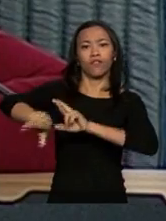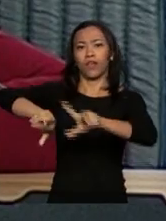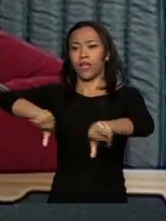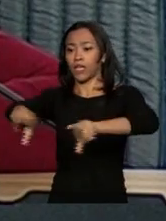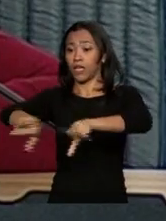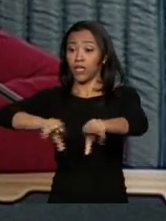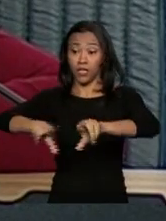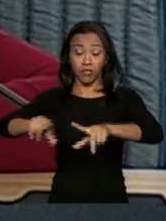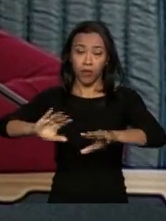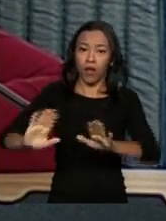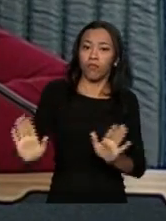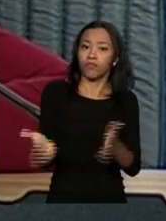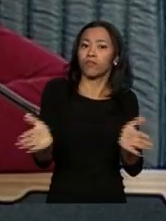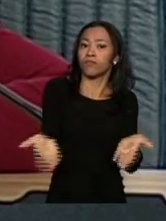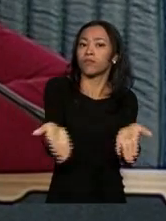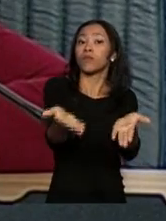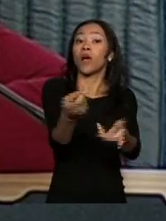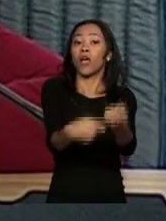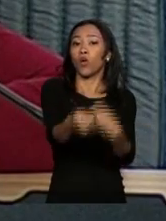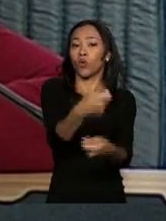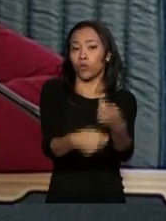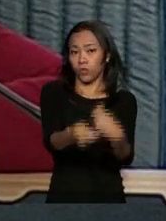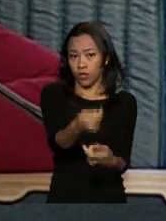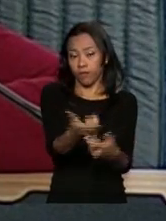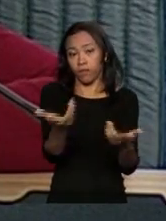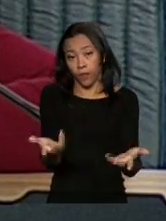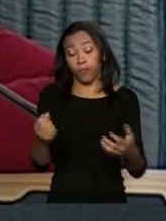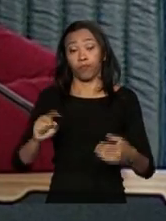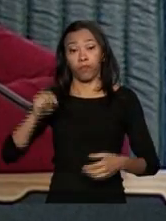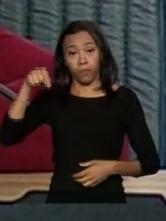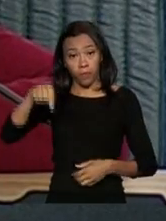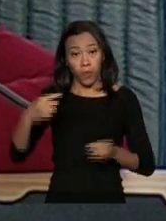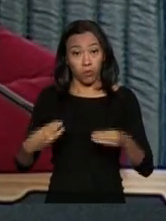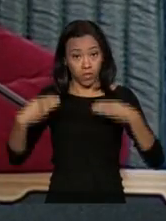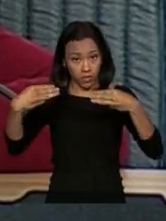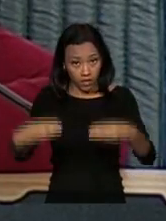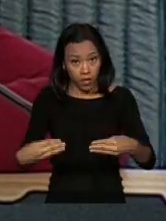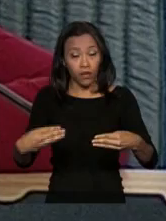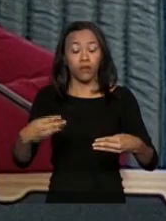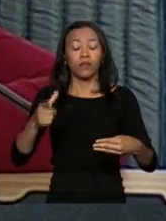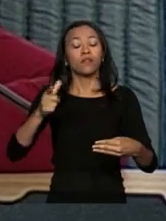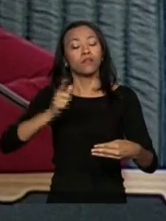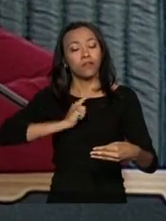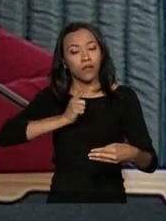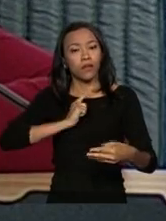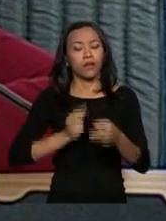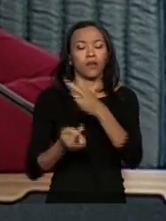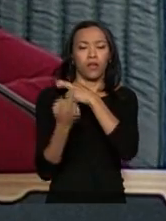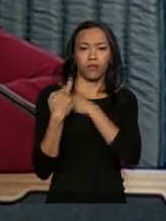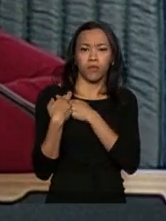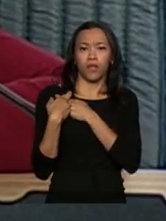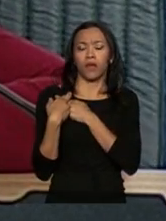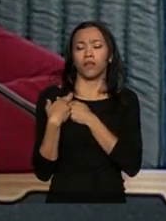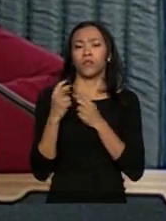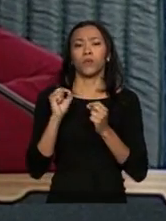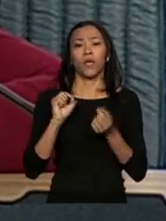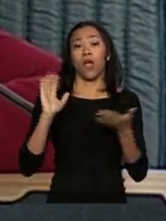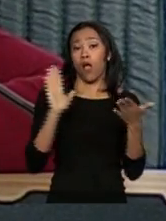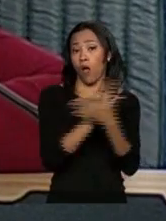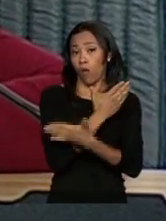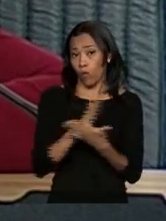da da economia como um todo o min tem sob sua responsabilidade Alguns alguns